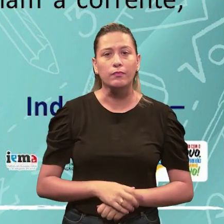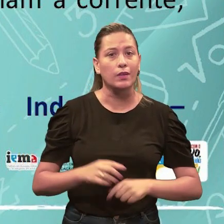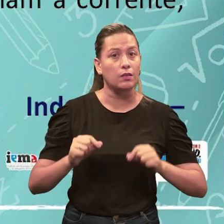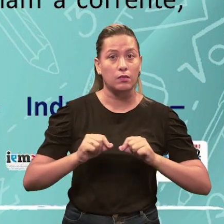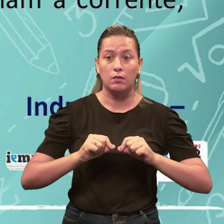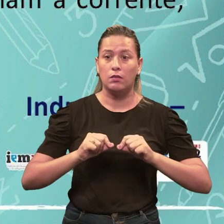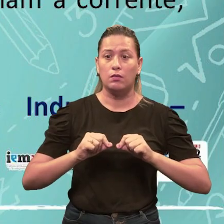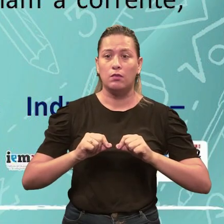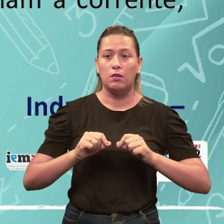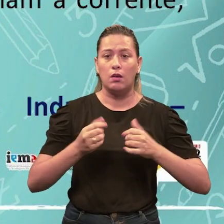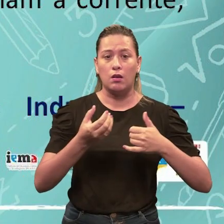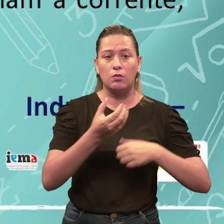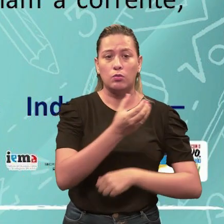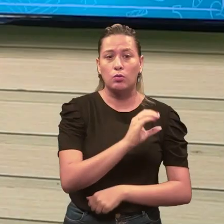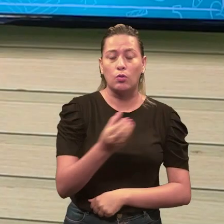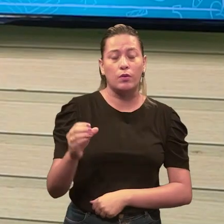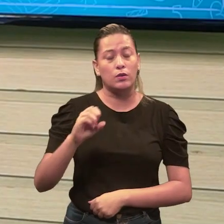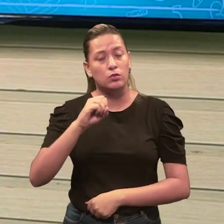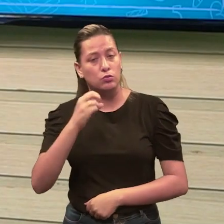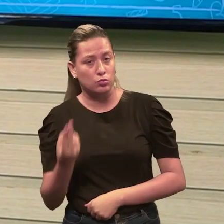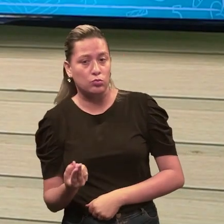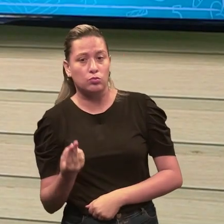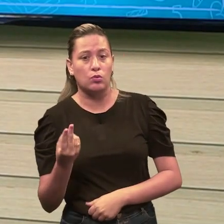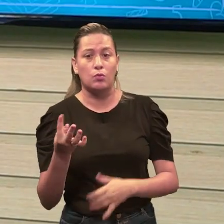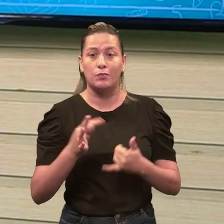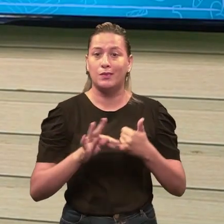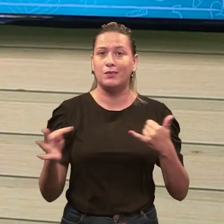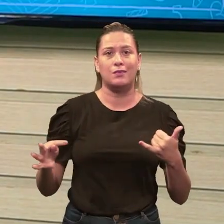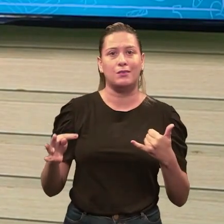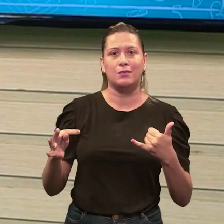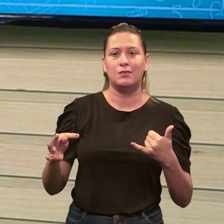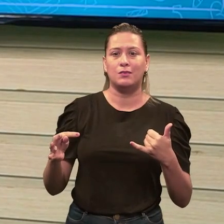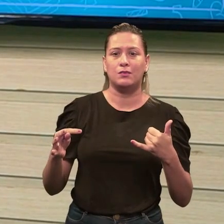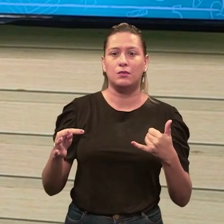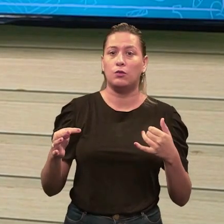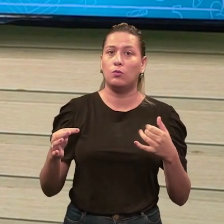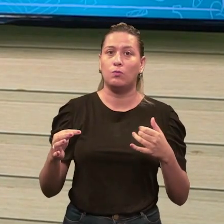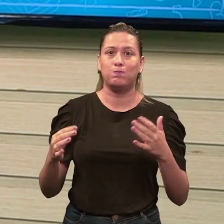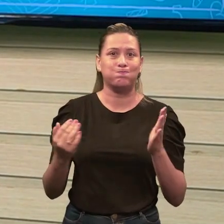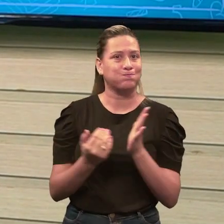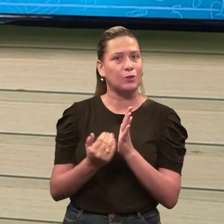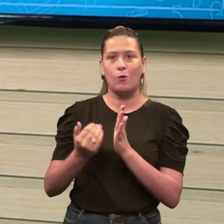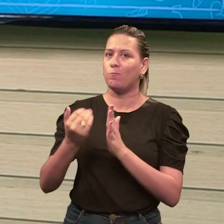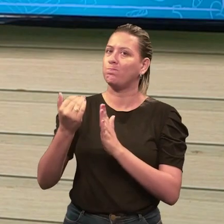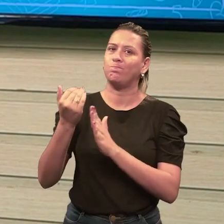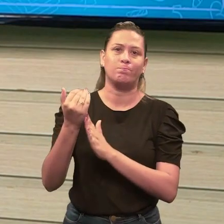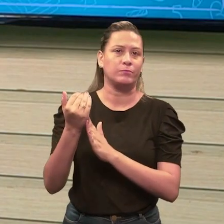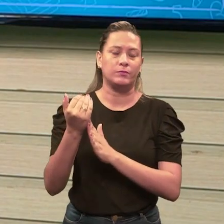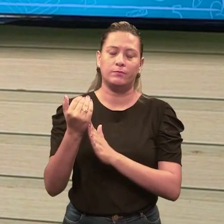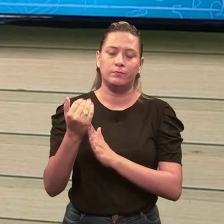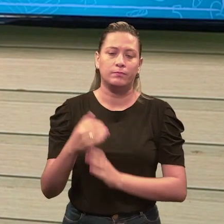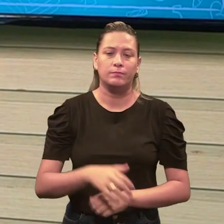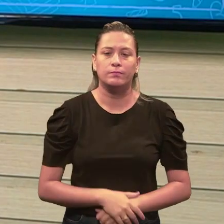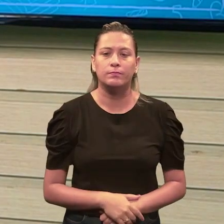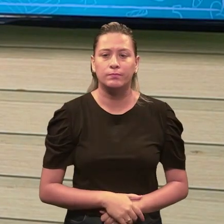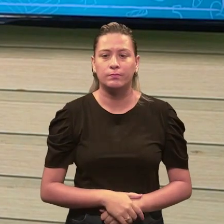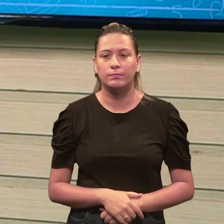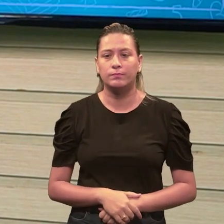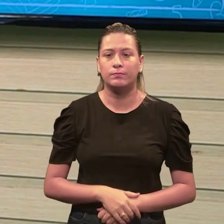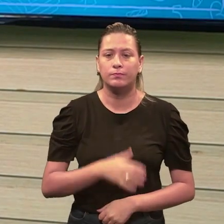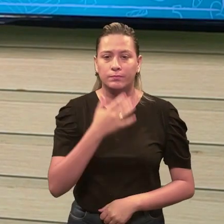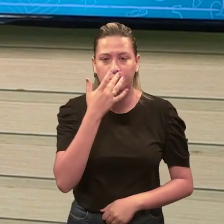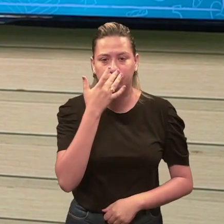intensidade de uma corrente ou tensão. Eles não contribuem para isso, nem para o aumento, nem para a diminuição,